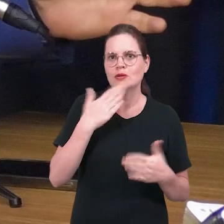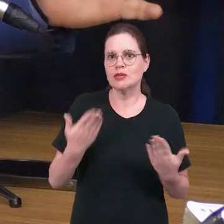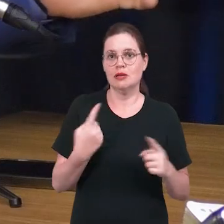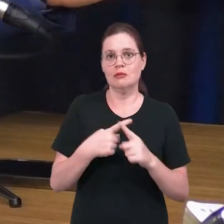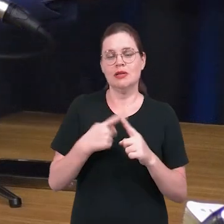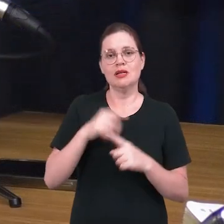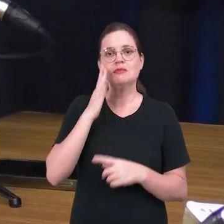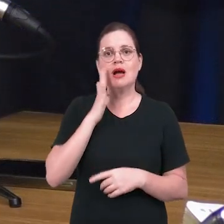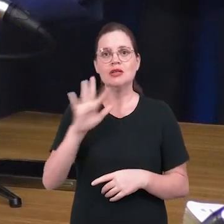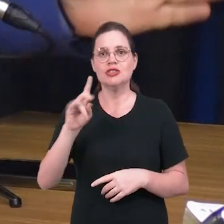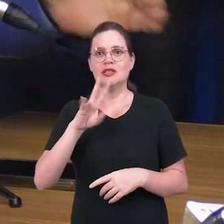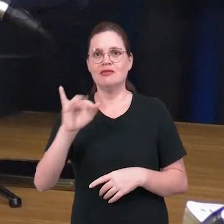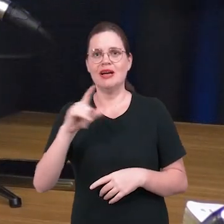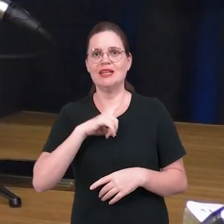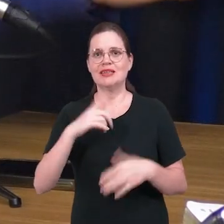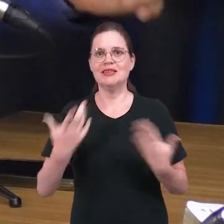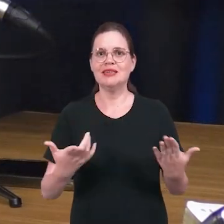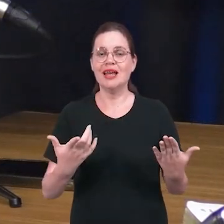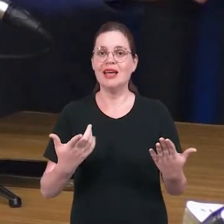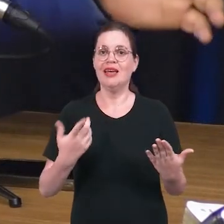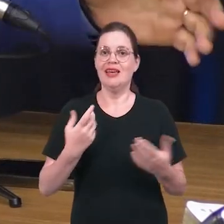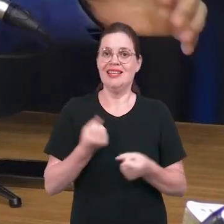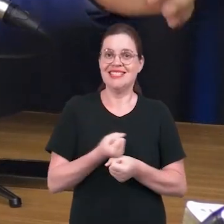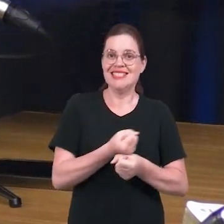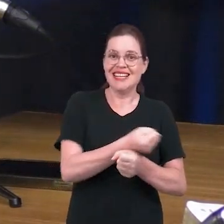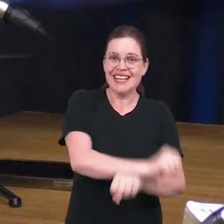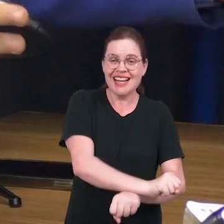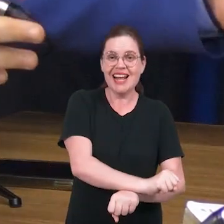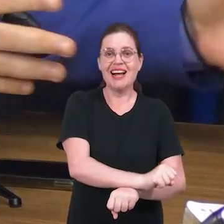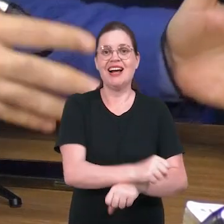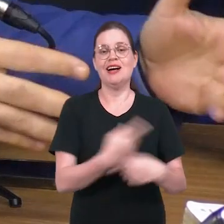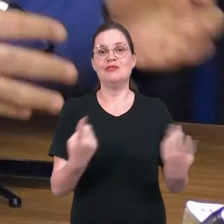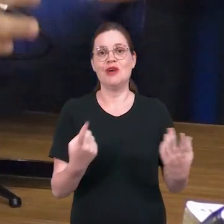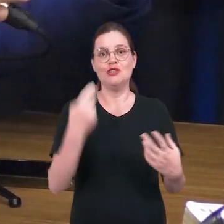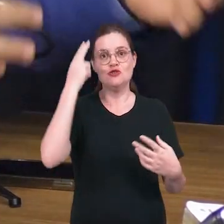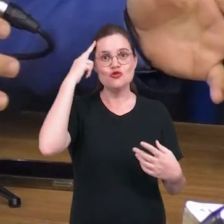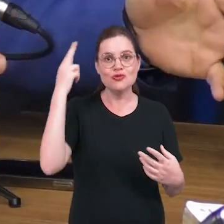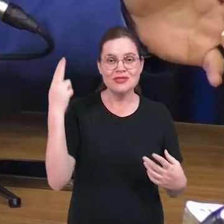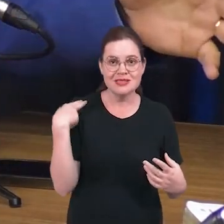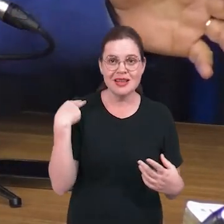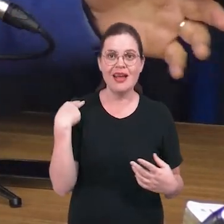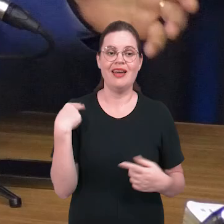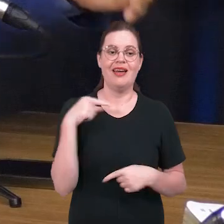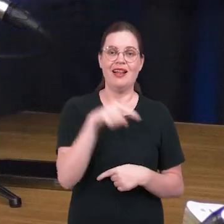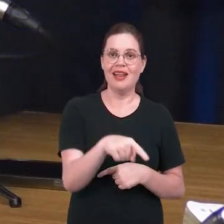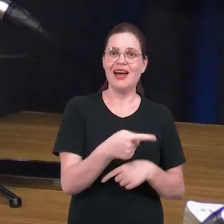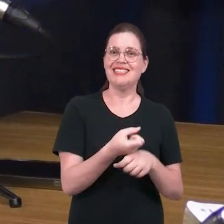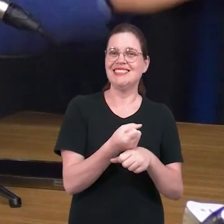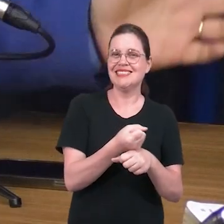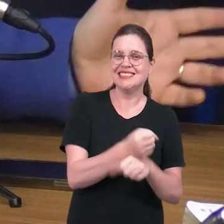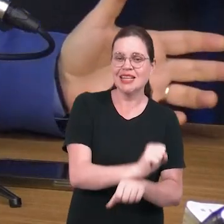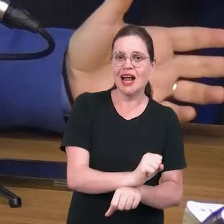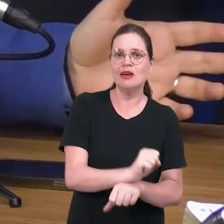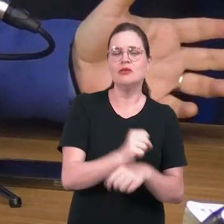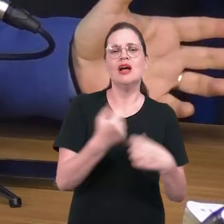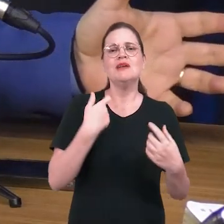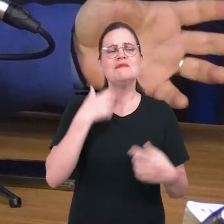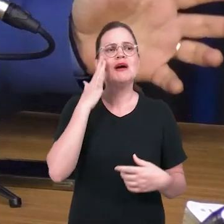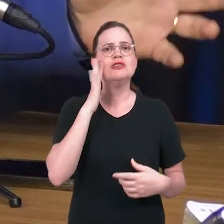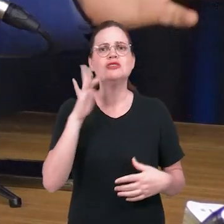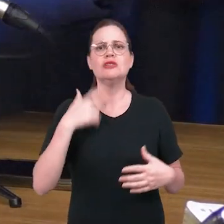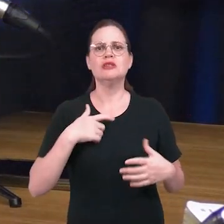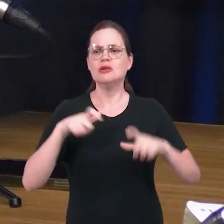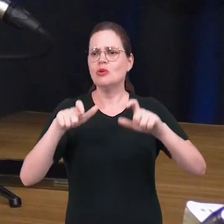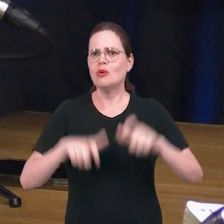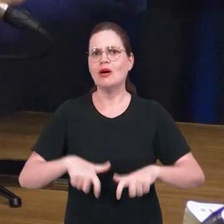Egito, né? Depois de Abraão, Isaac, Jacó, José, vão para o Egito, ficam escravos no Egito. Não, e a Terra Prometida?